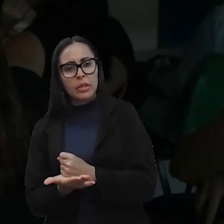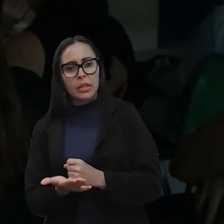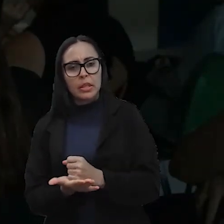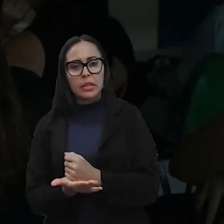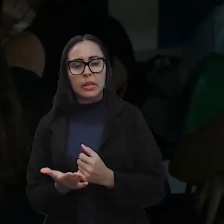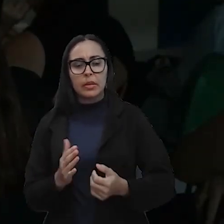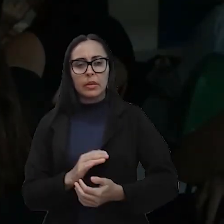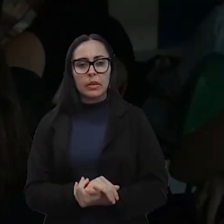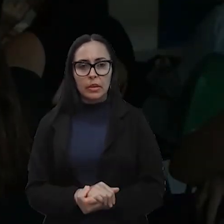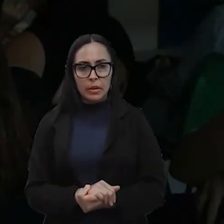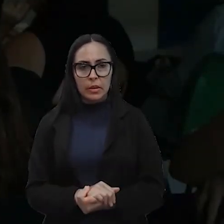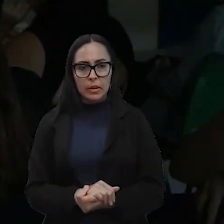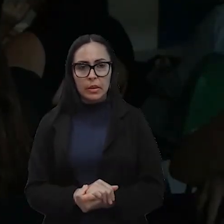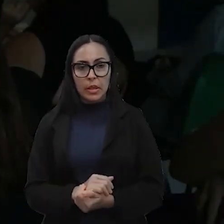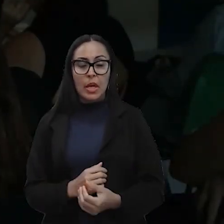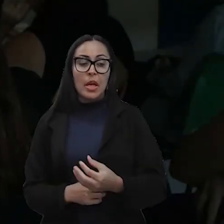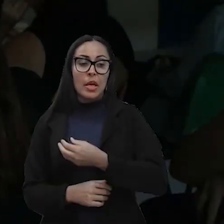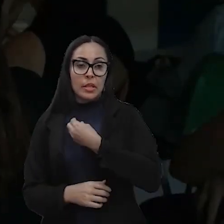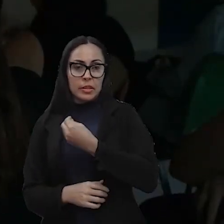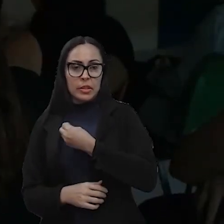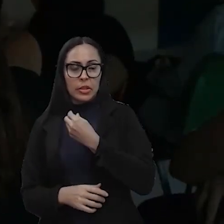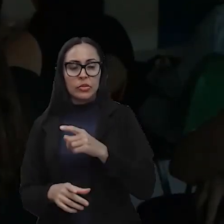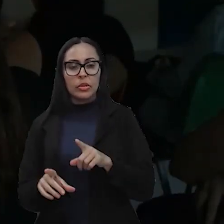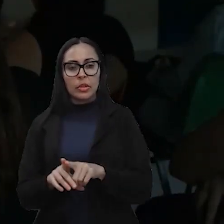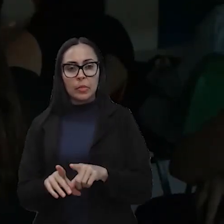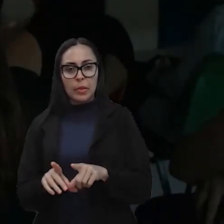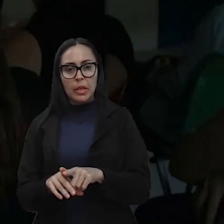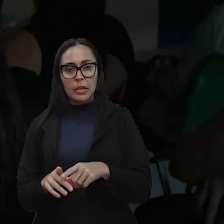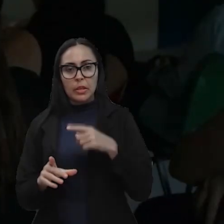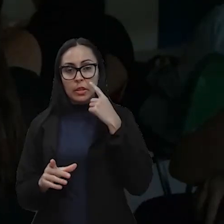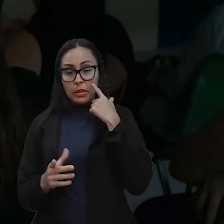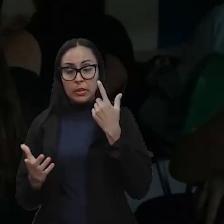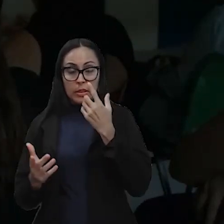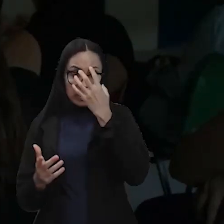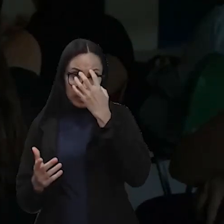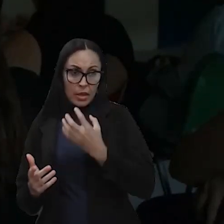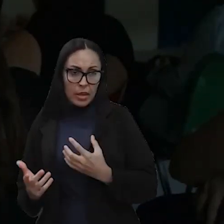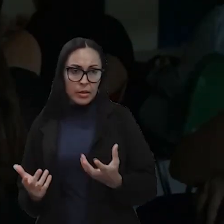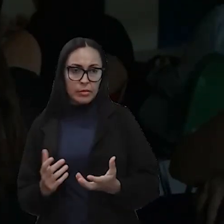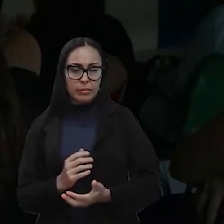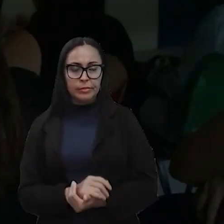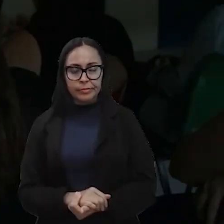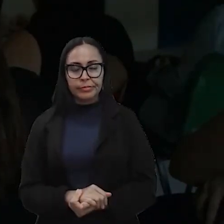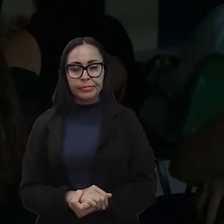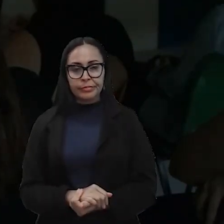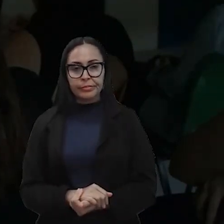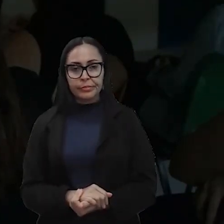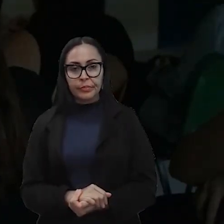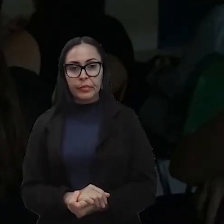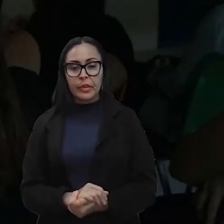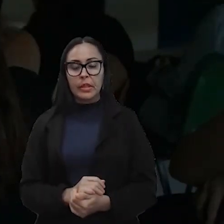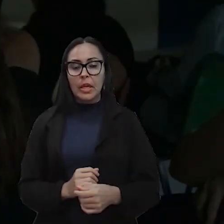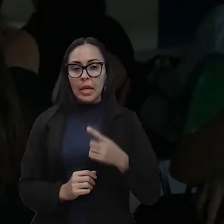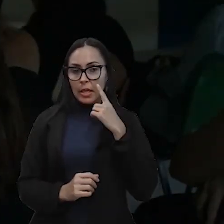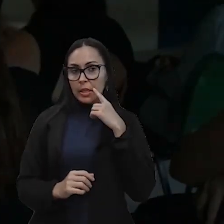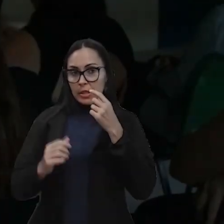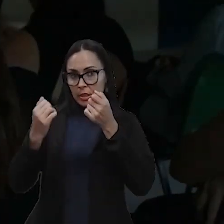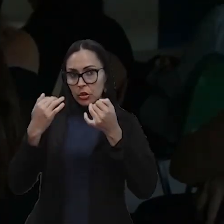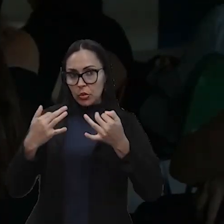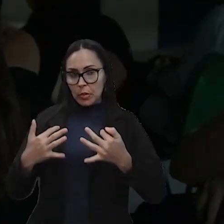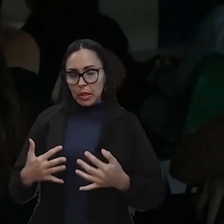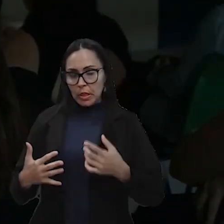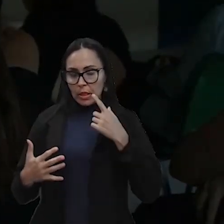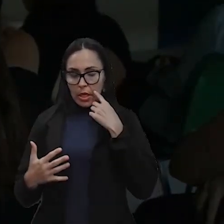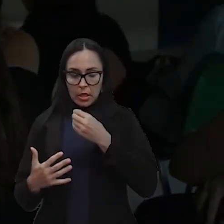também indústria laboratorial, isso é muito sério. Então, assim, eles alegam o seguinte, existe um grupo de